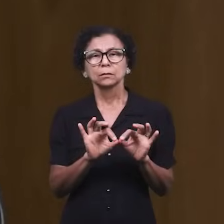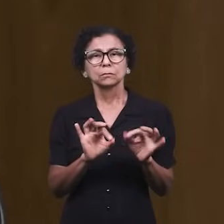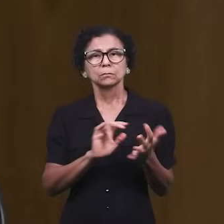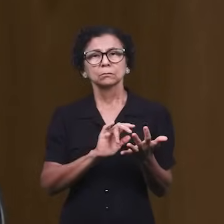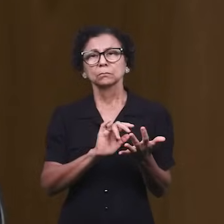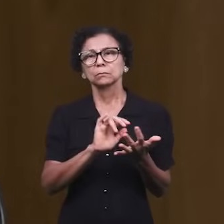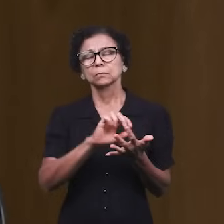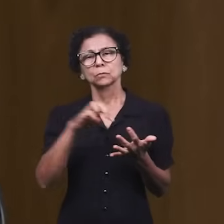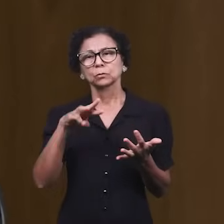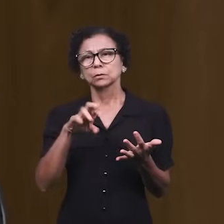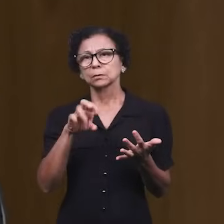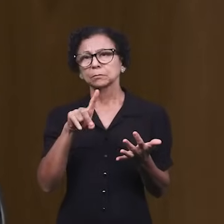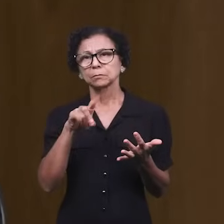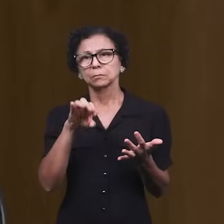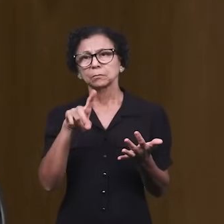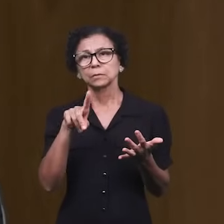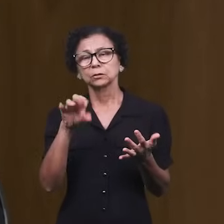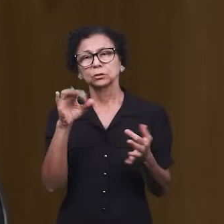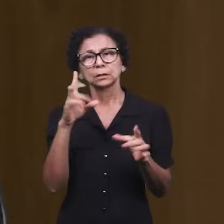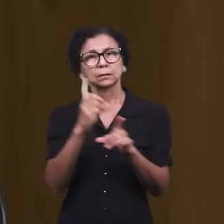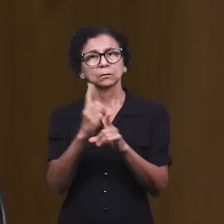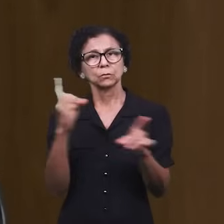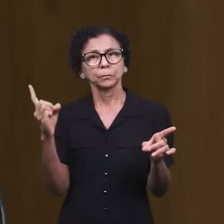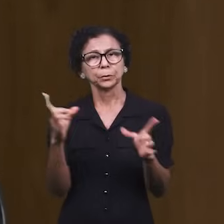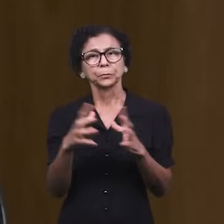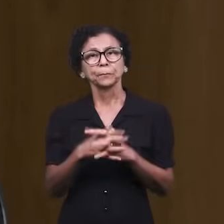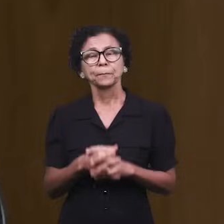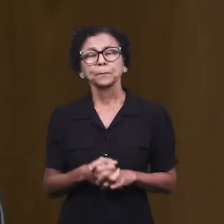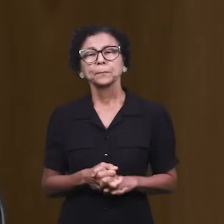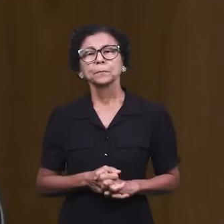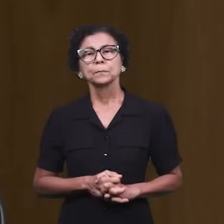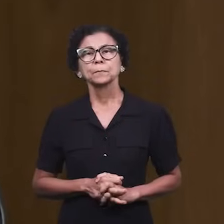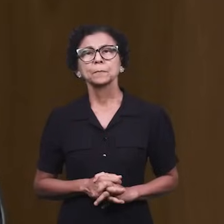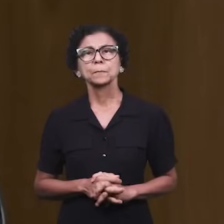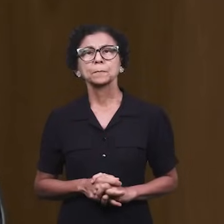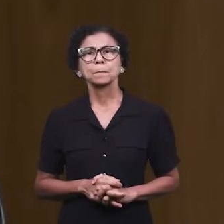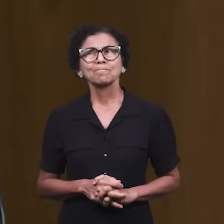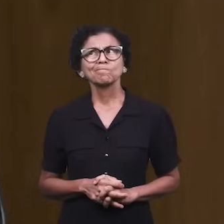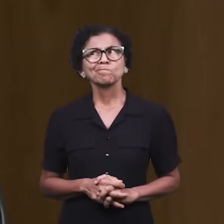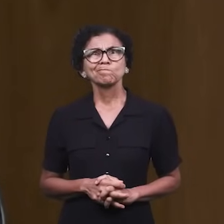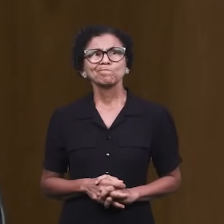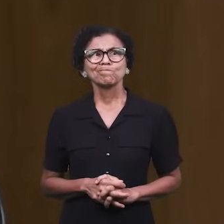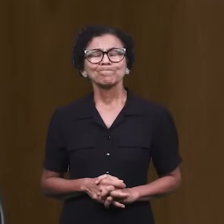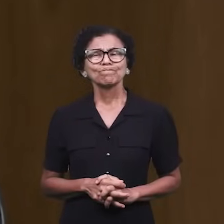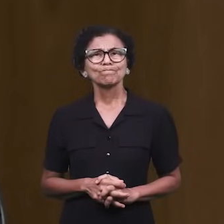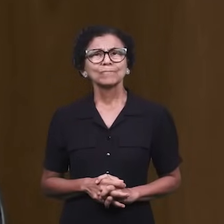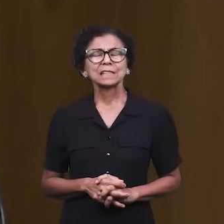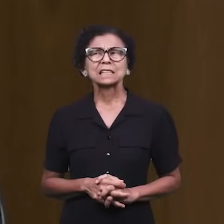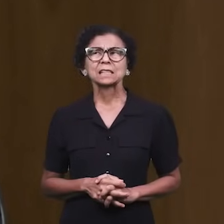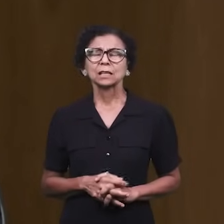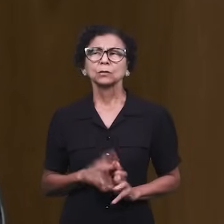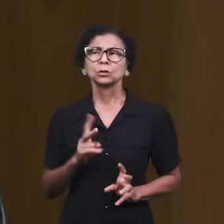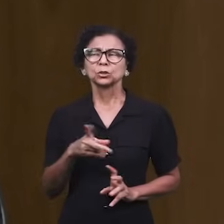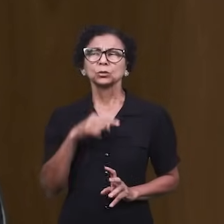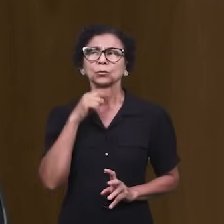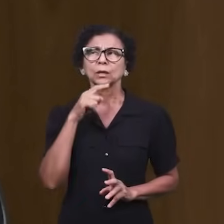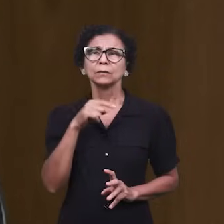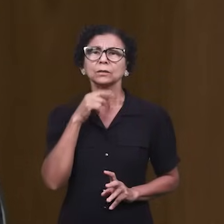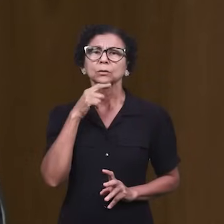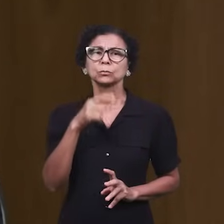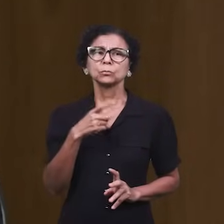outras medidas que ele descobriu. No entanto, isso não explicava tudo. A